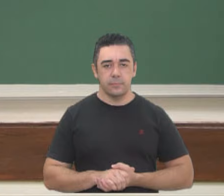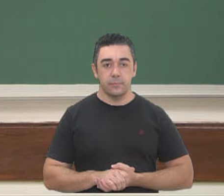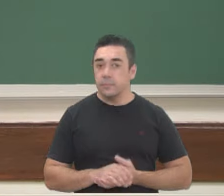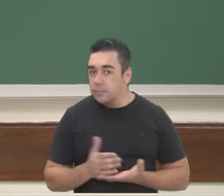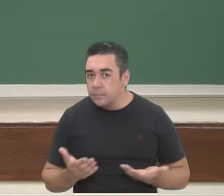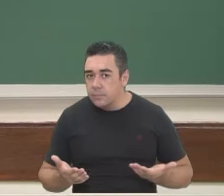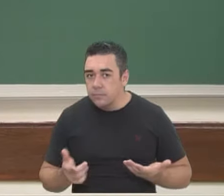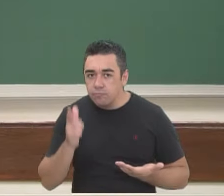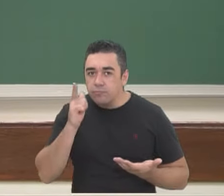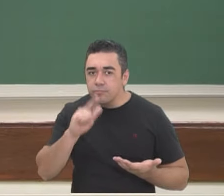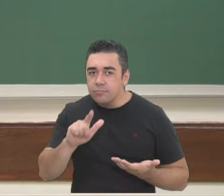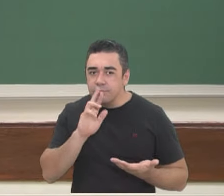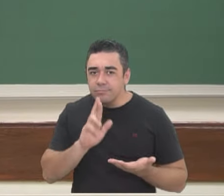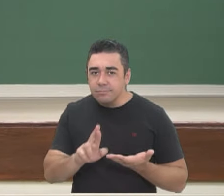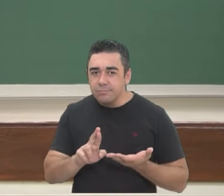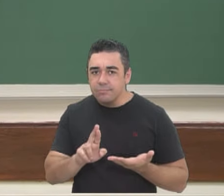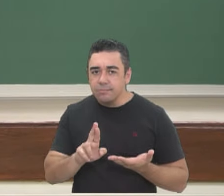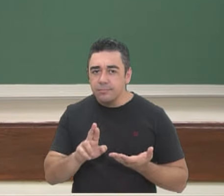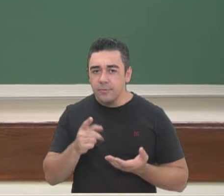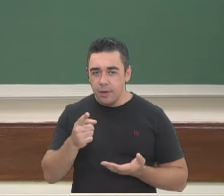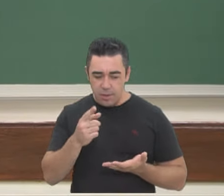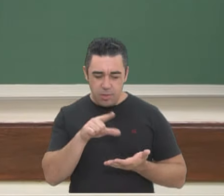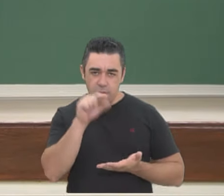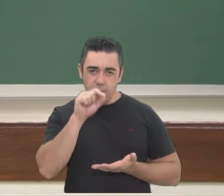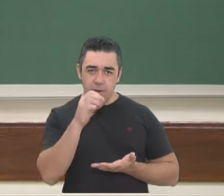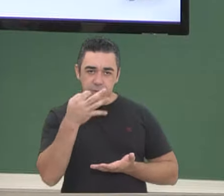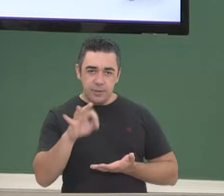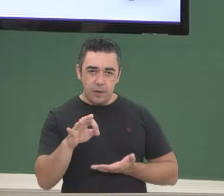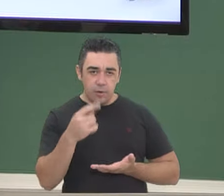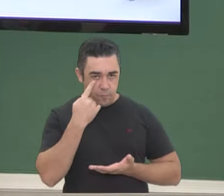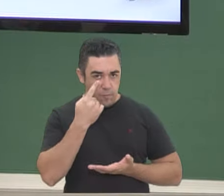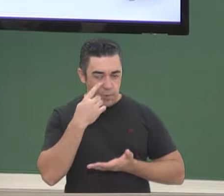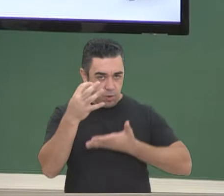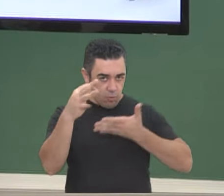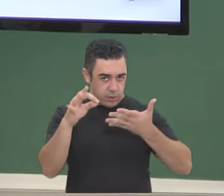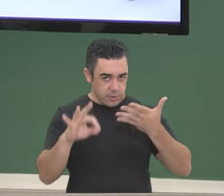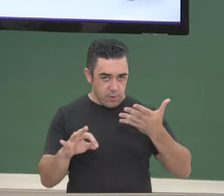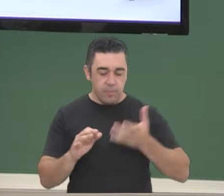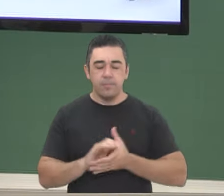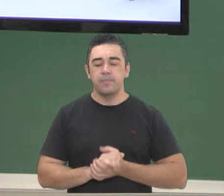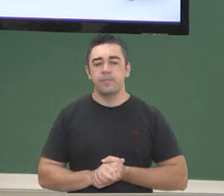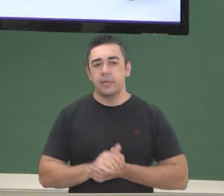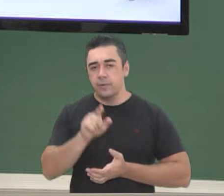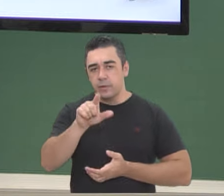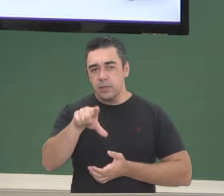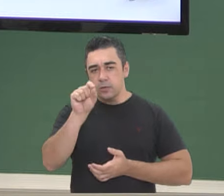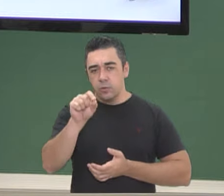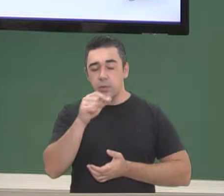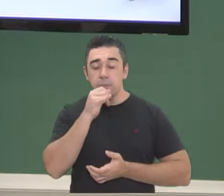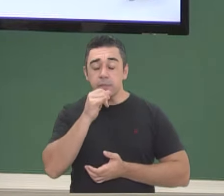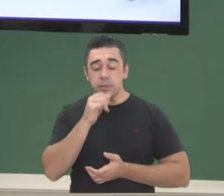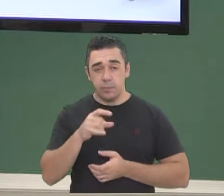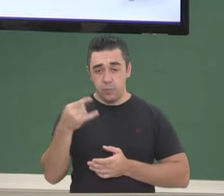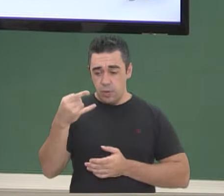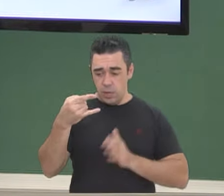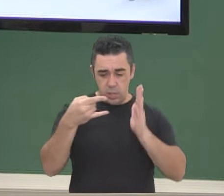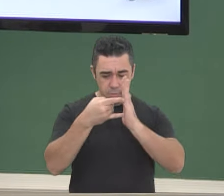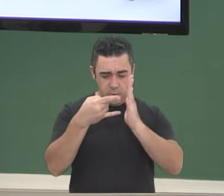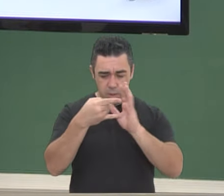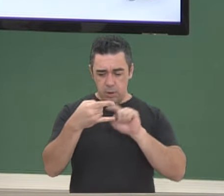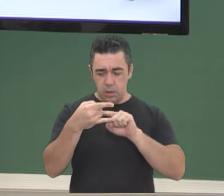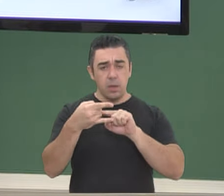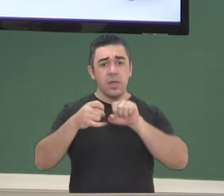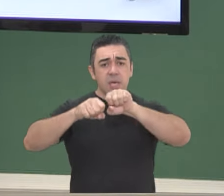oi e aí que que você marcou vamos lá para correção então então se você cortar um imã